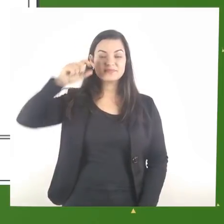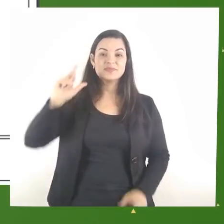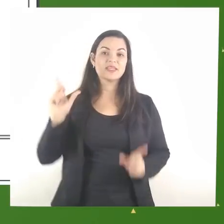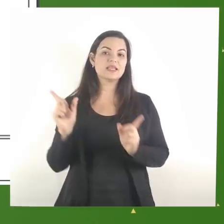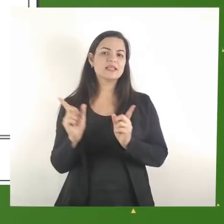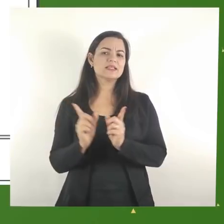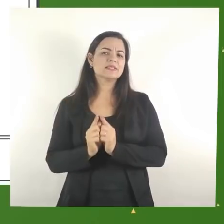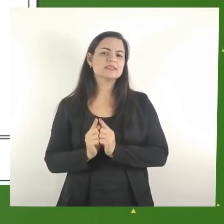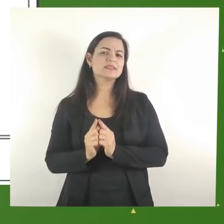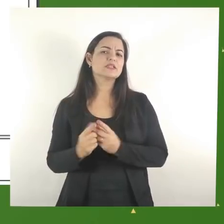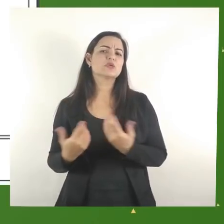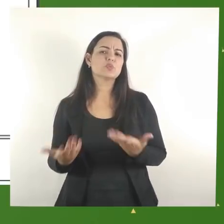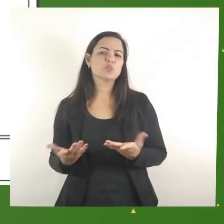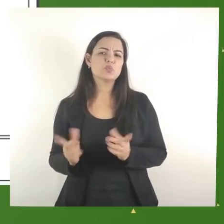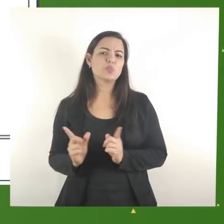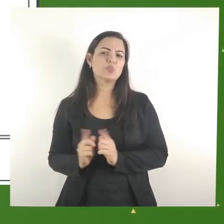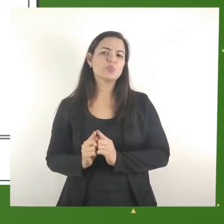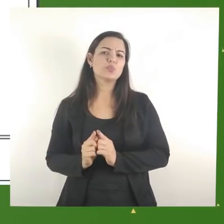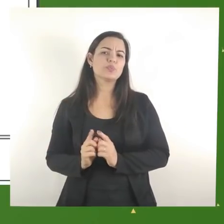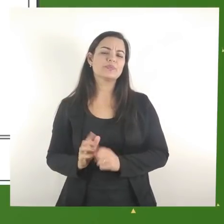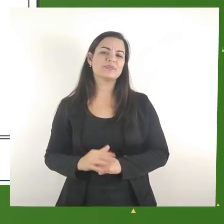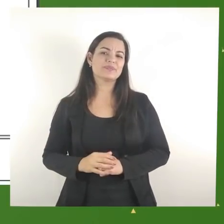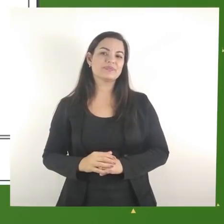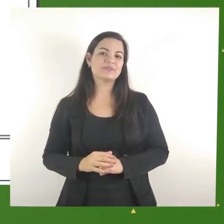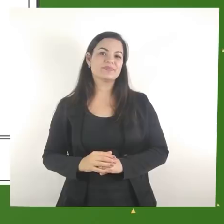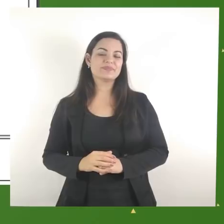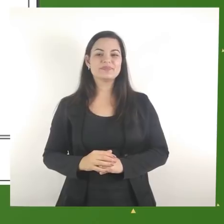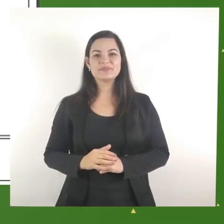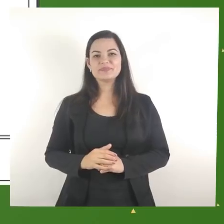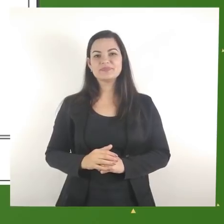sigla de Mato Grosso é